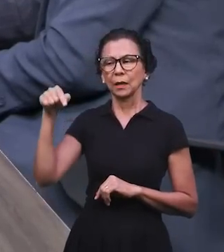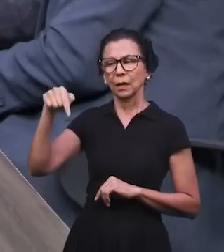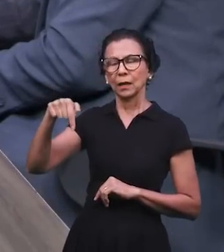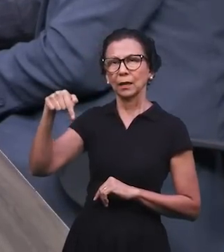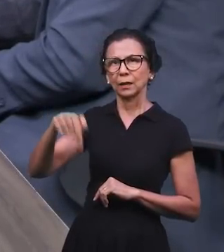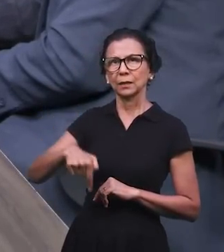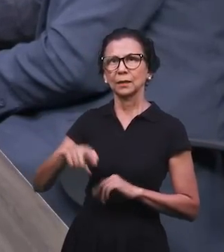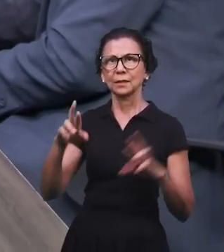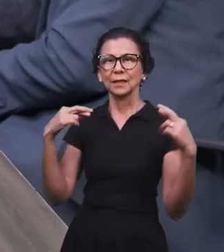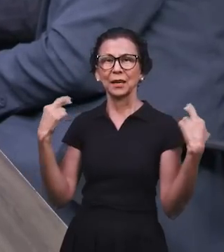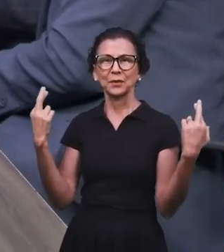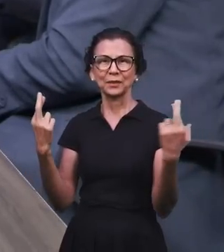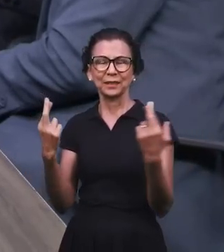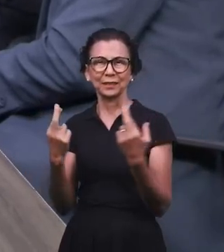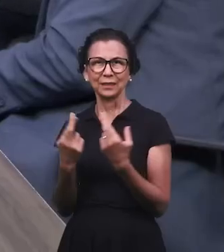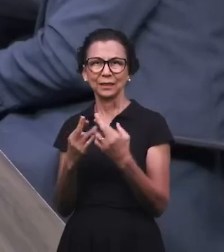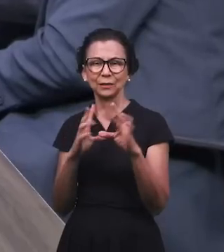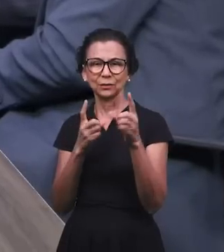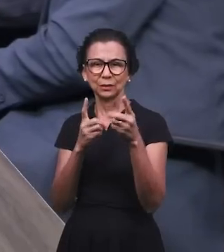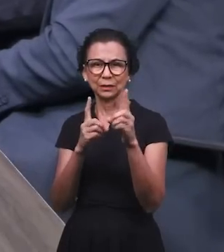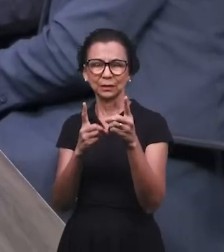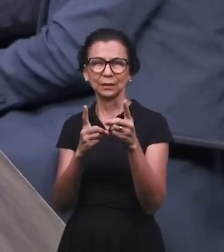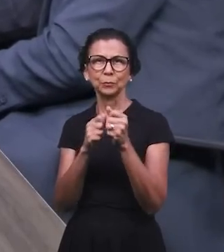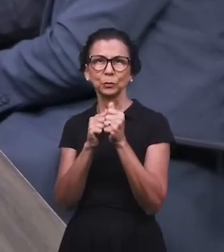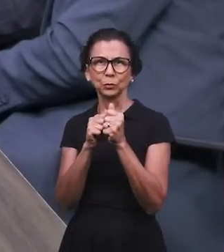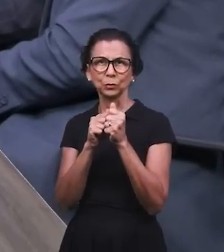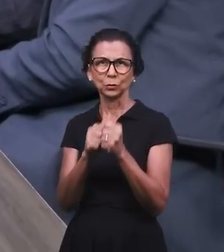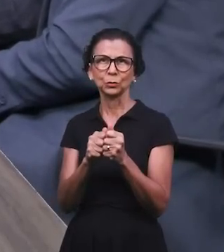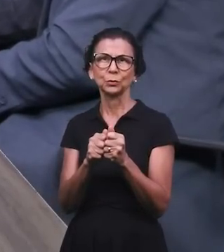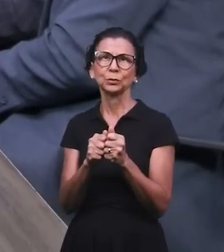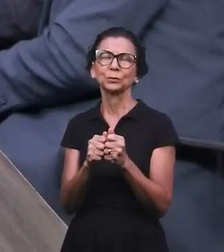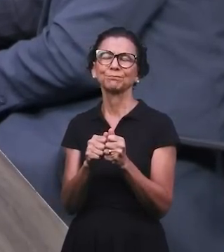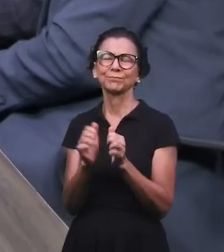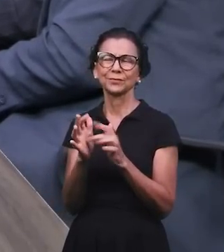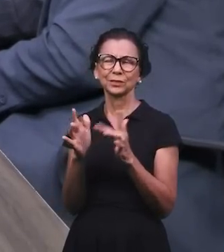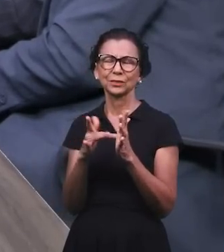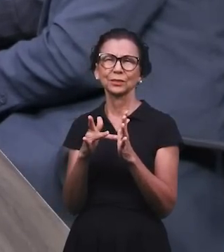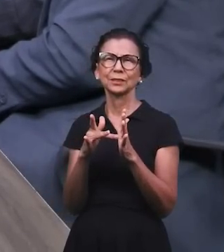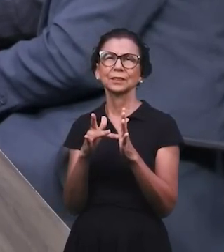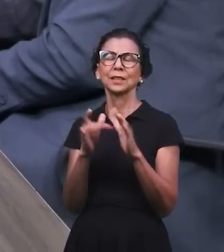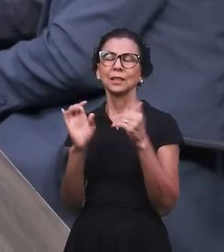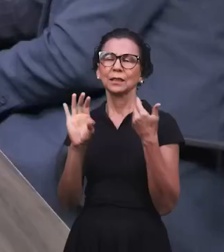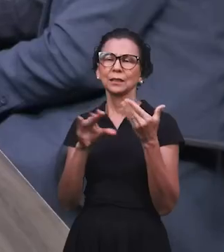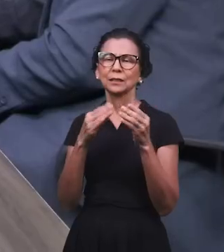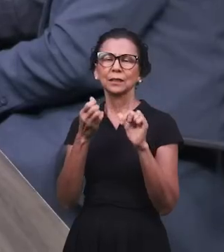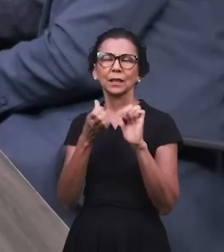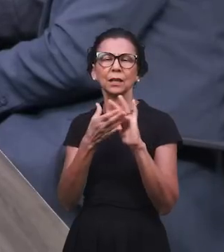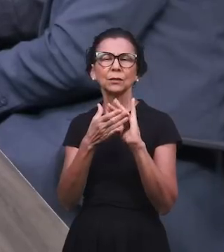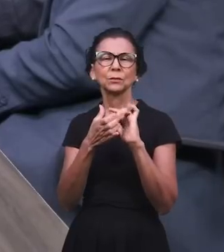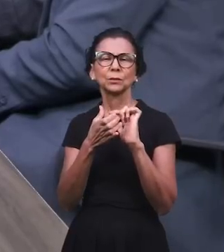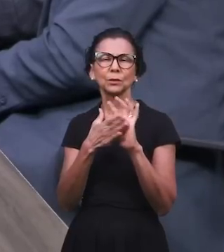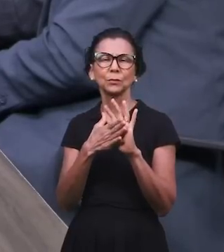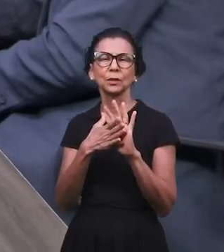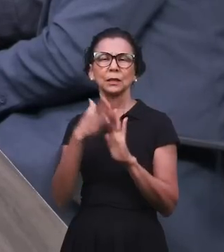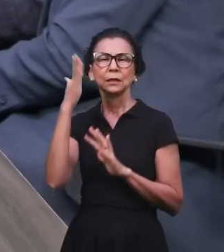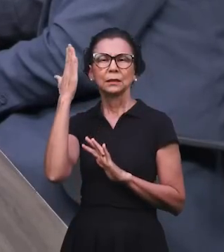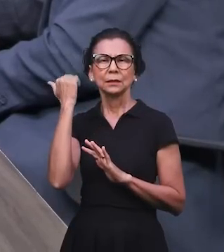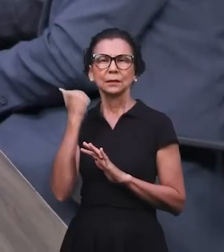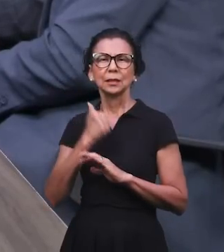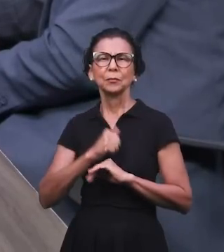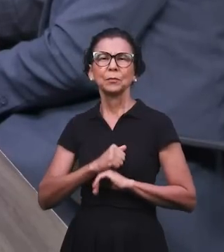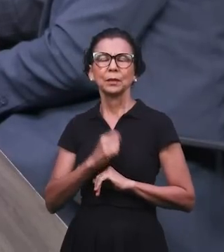hino, antes, sabendo que as turbas já estavam vindo para prendê-lo, e cantando o hino, eles saíram. E ali ele iria